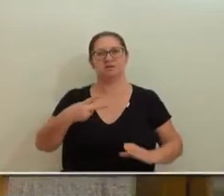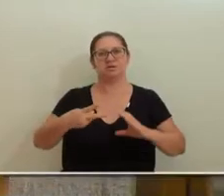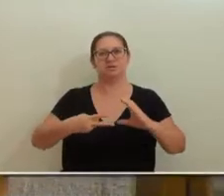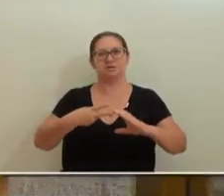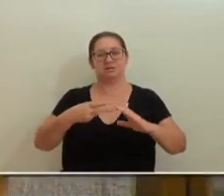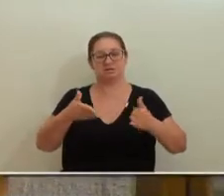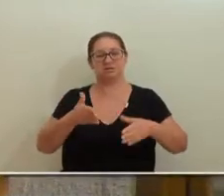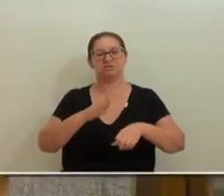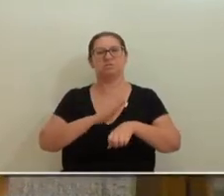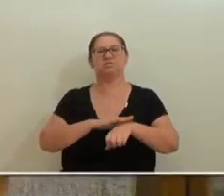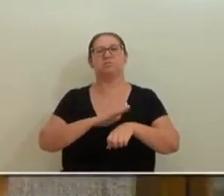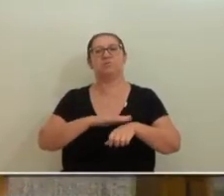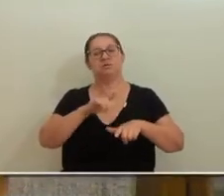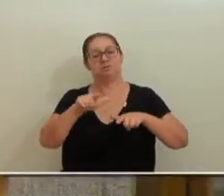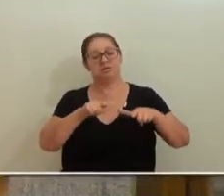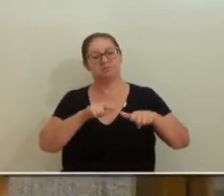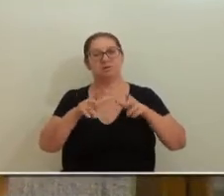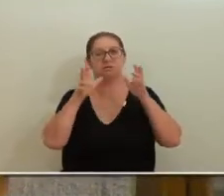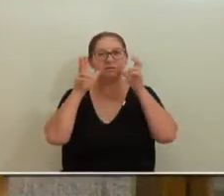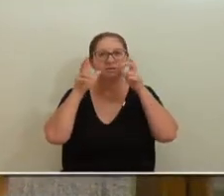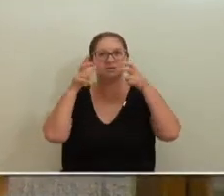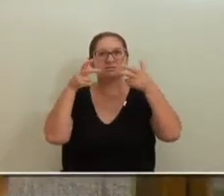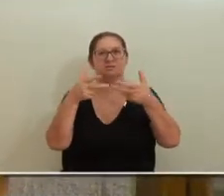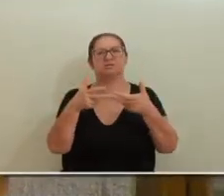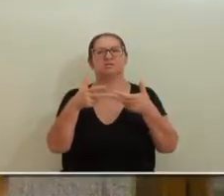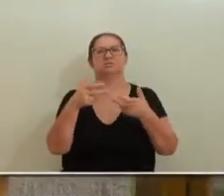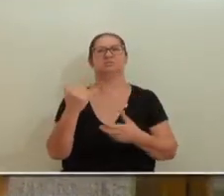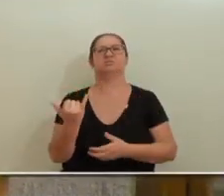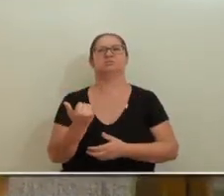os trabalhos dessa sessão solene.